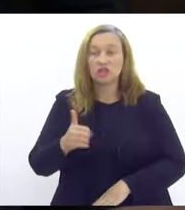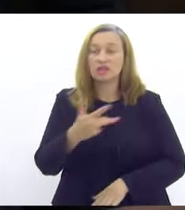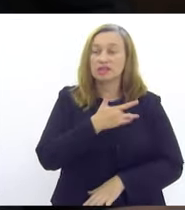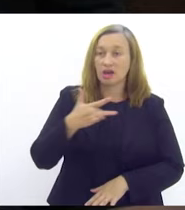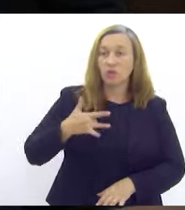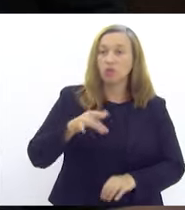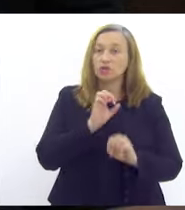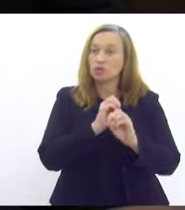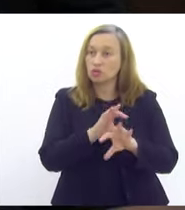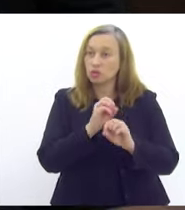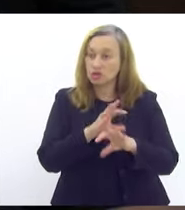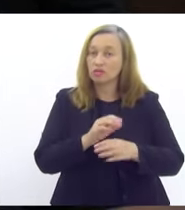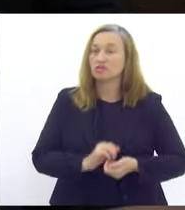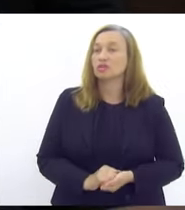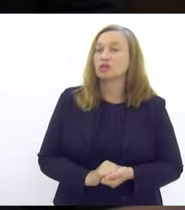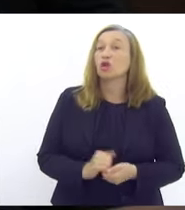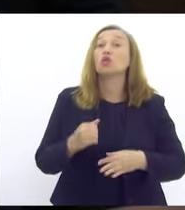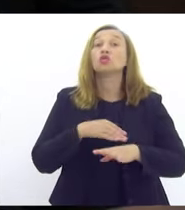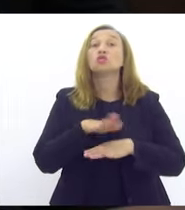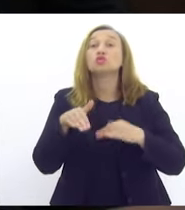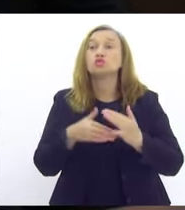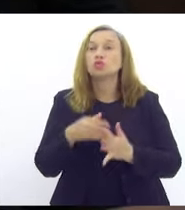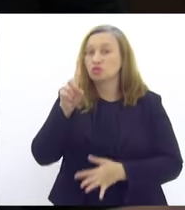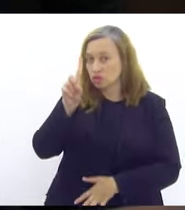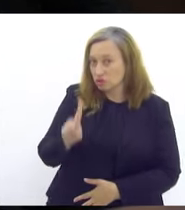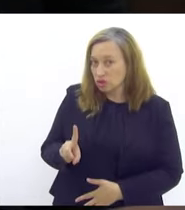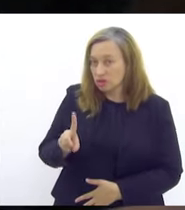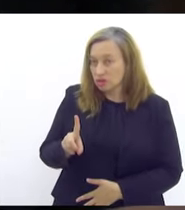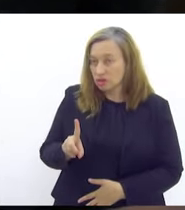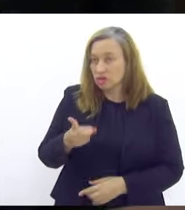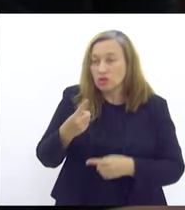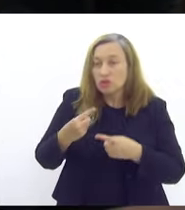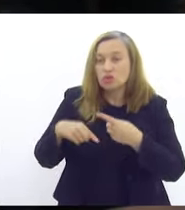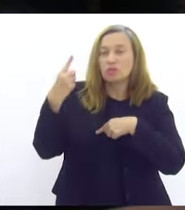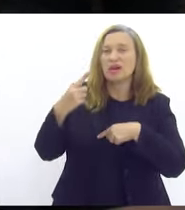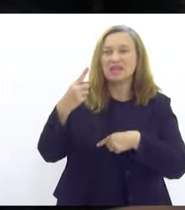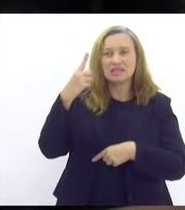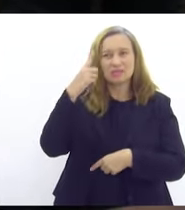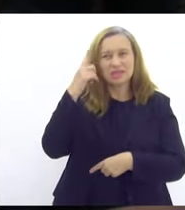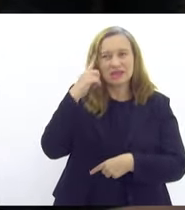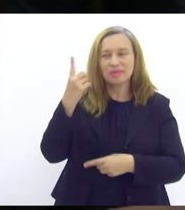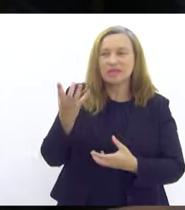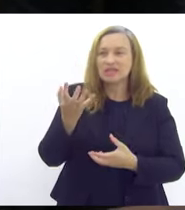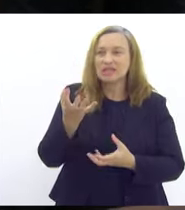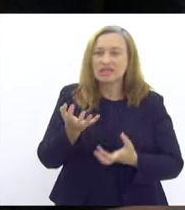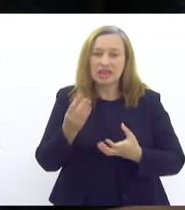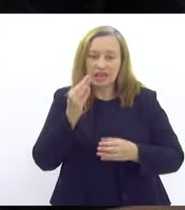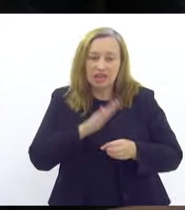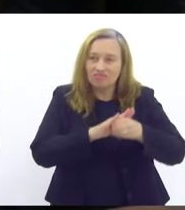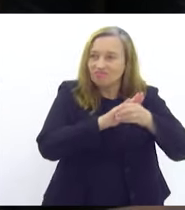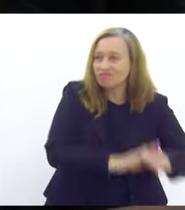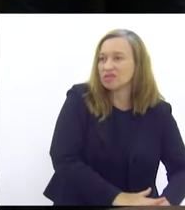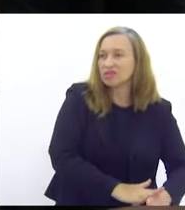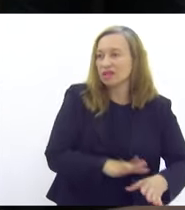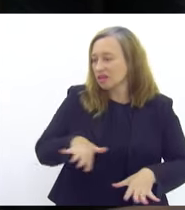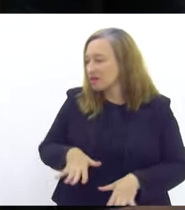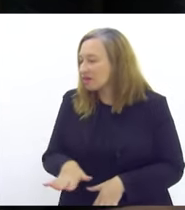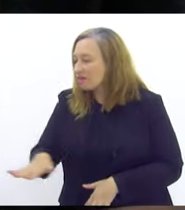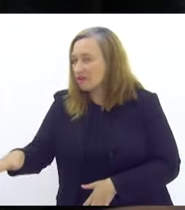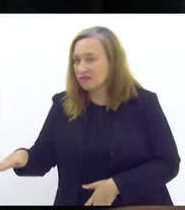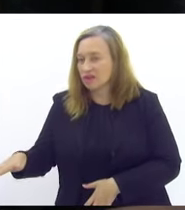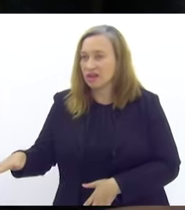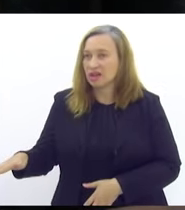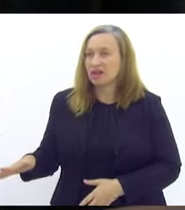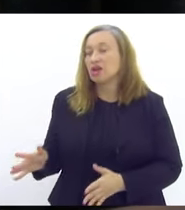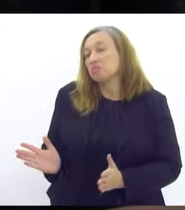educação, enfim, todos aqueles direitos, e que superem essa lógica de tentar criminalizar a favela e a periferia